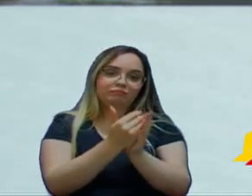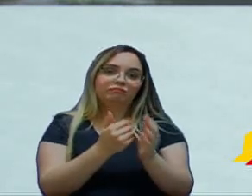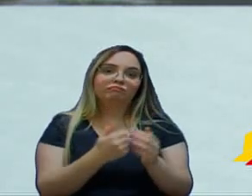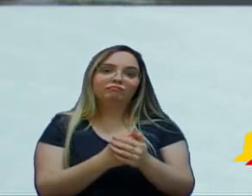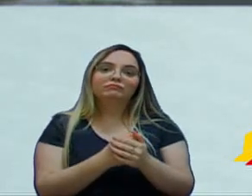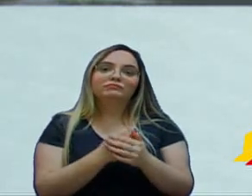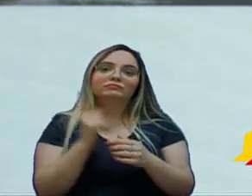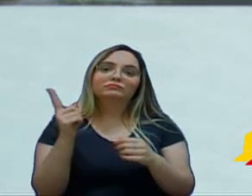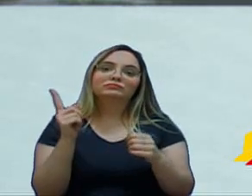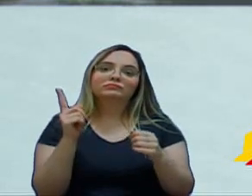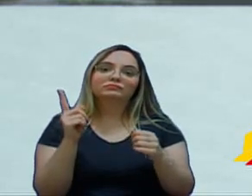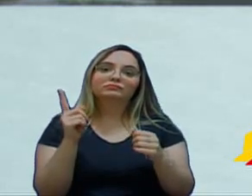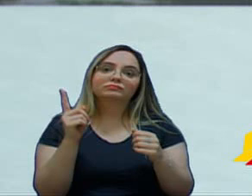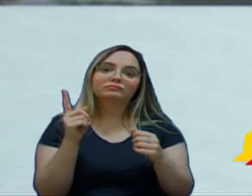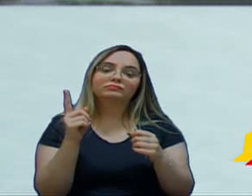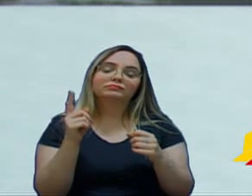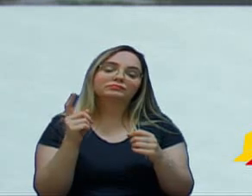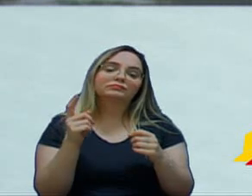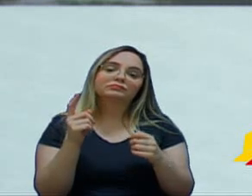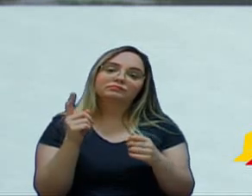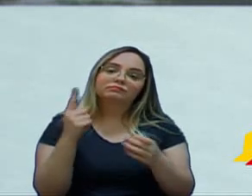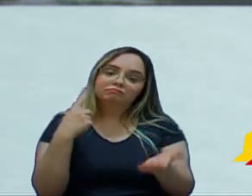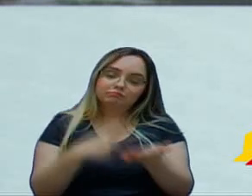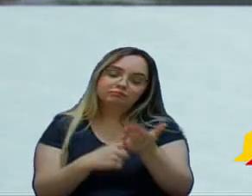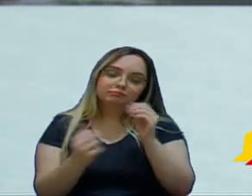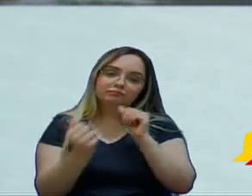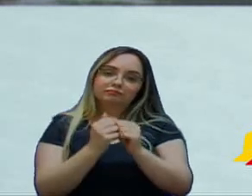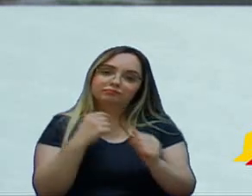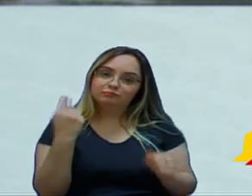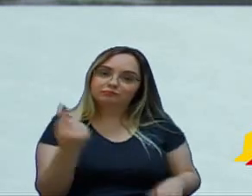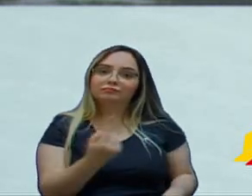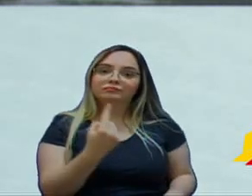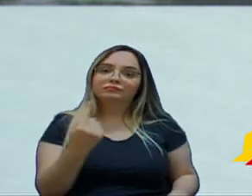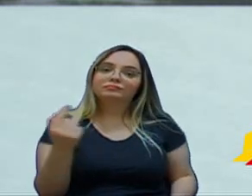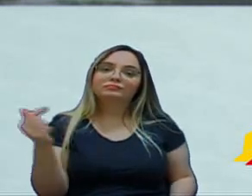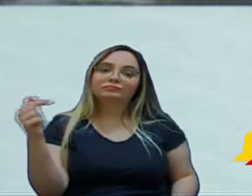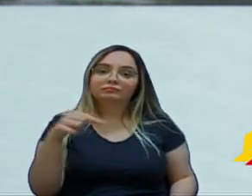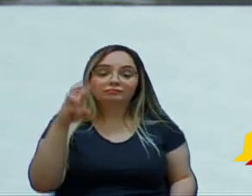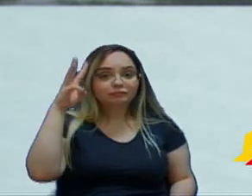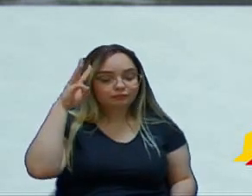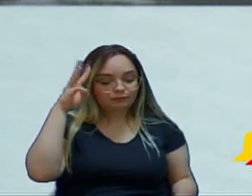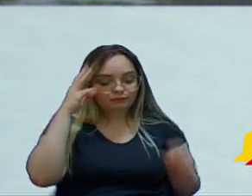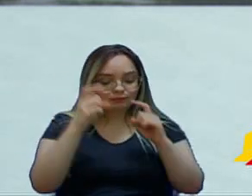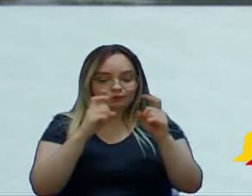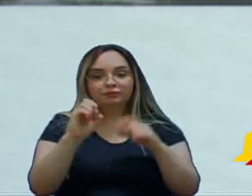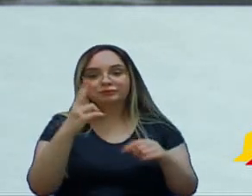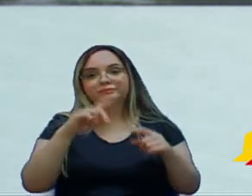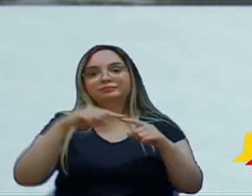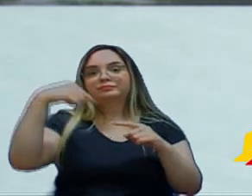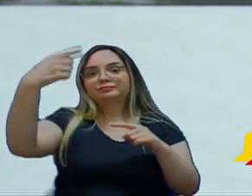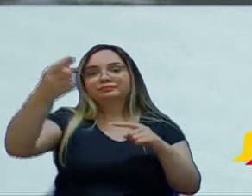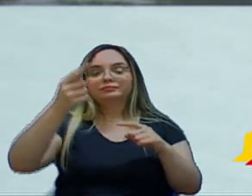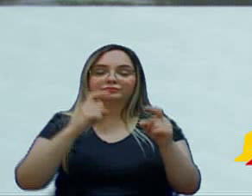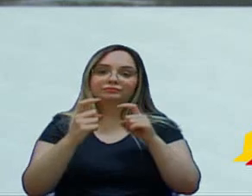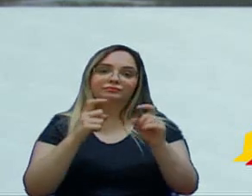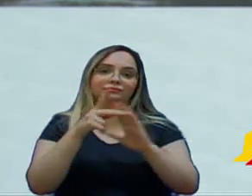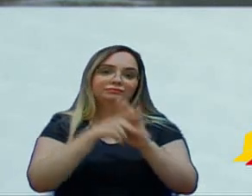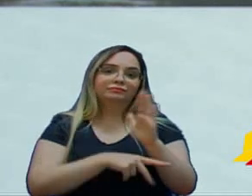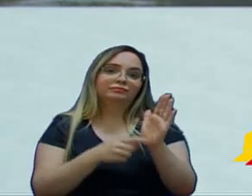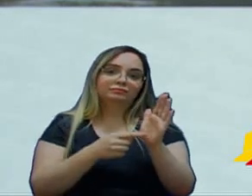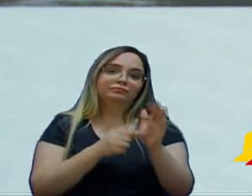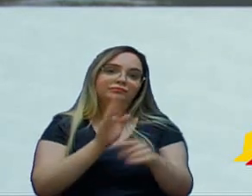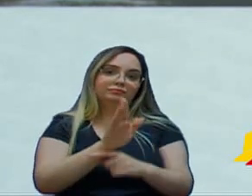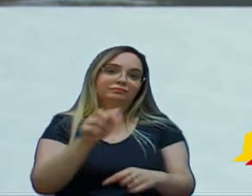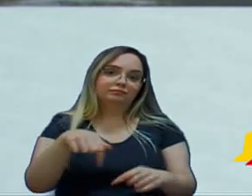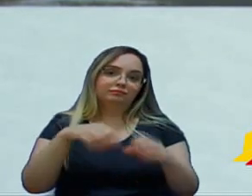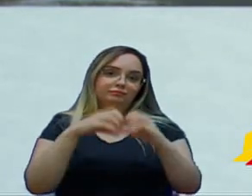teve o compromisso, junto com a gente, de trazer nessa sessão de terça-feira ou na próxima sessão o projeto para votação aqui na